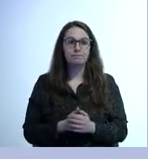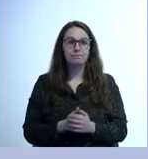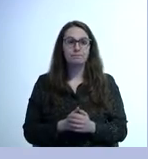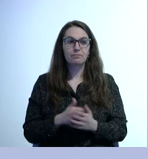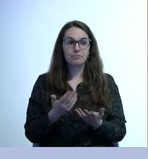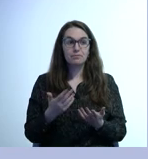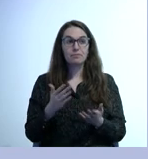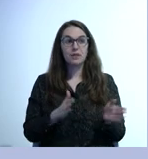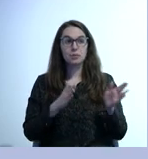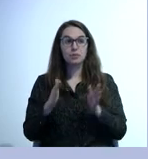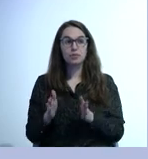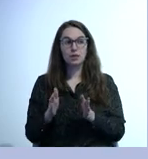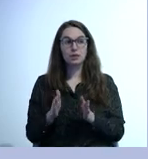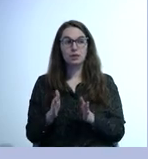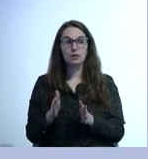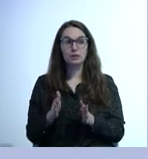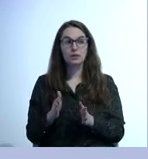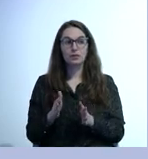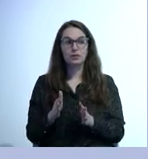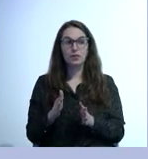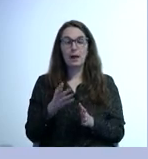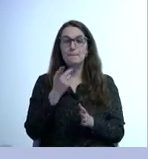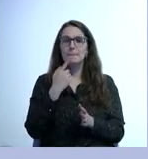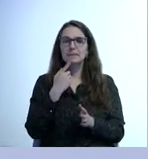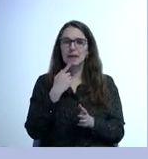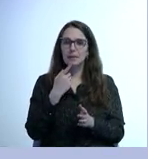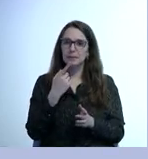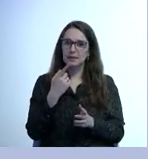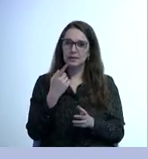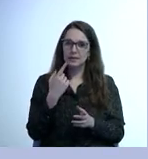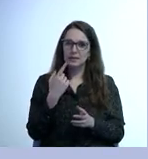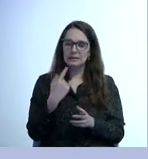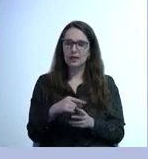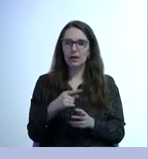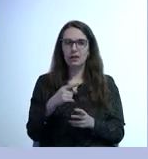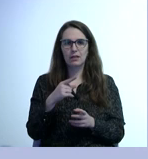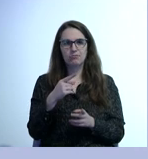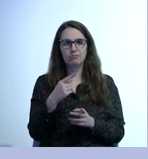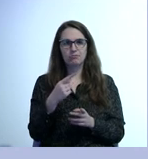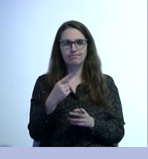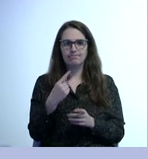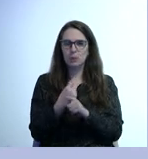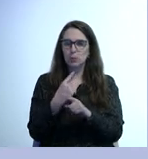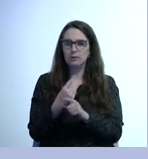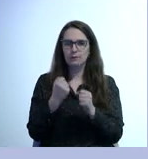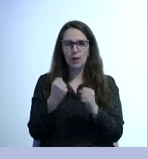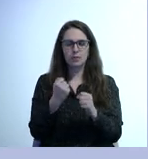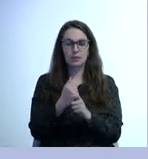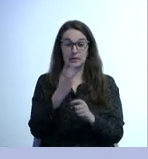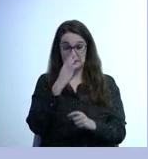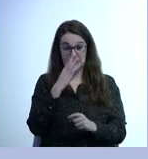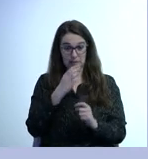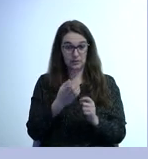facto, ao mesmo tempo, sempre se percebeu que há uma intensidade muito grande quando constrói